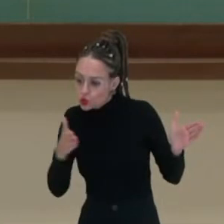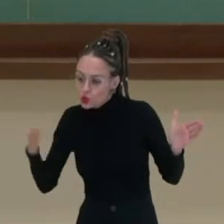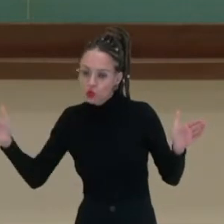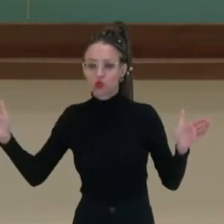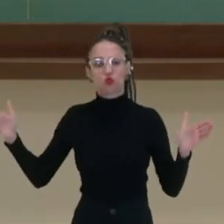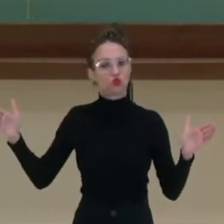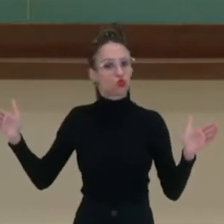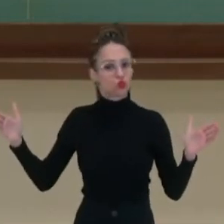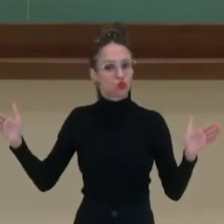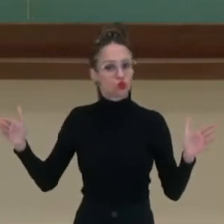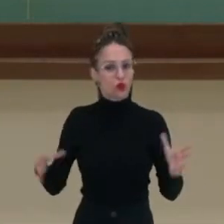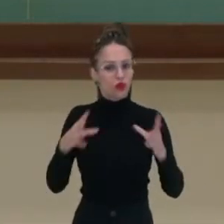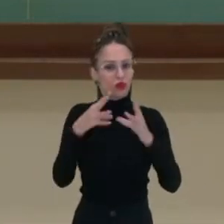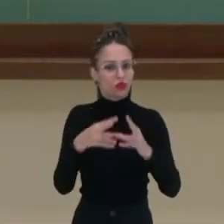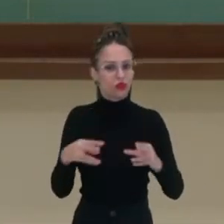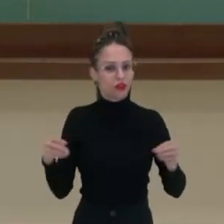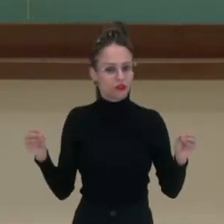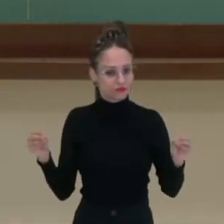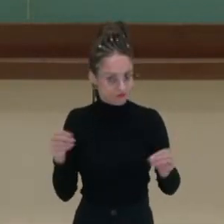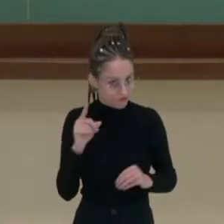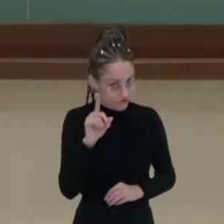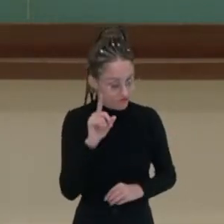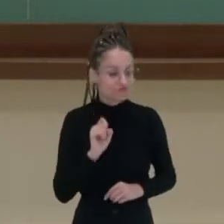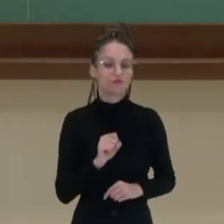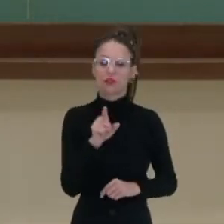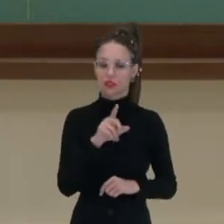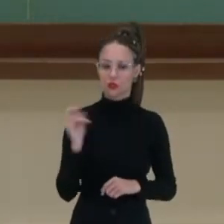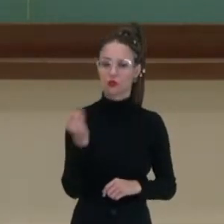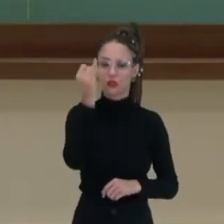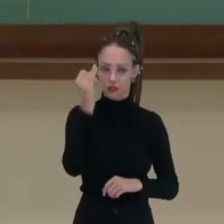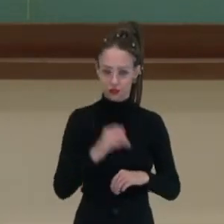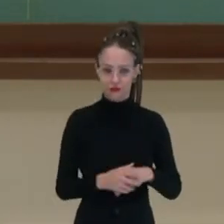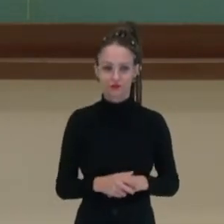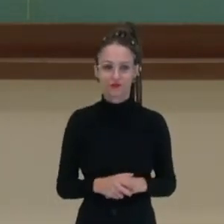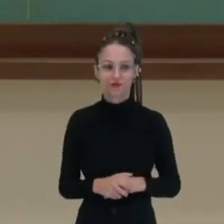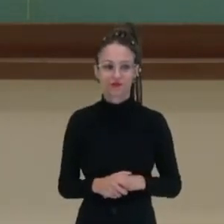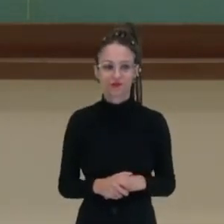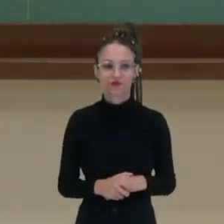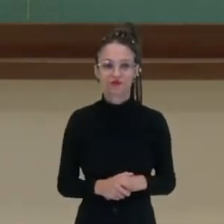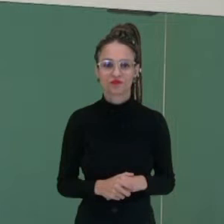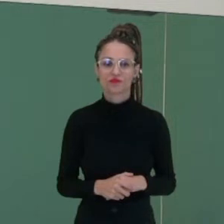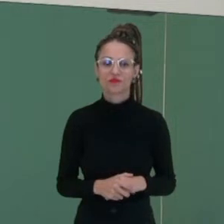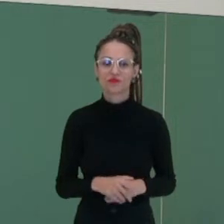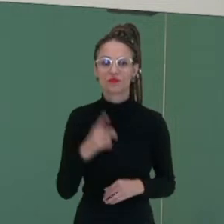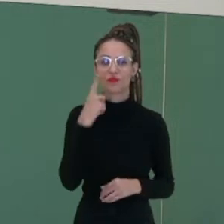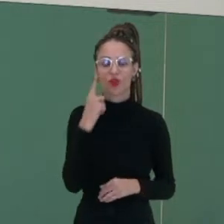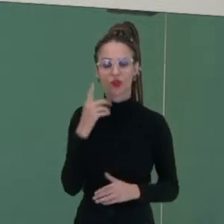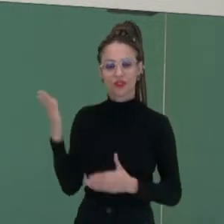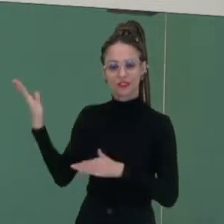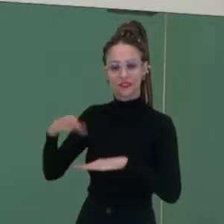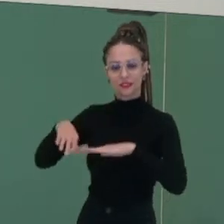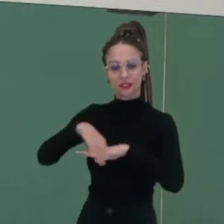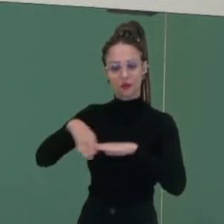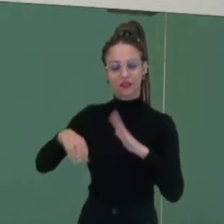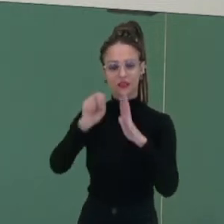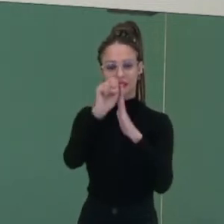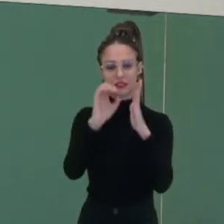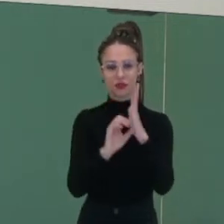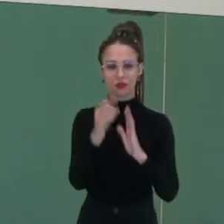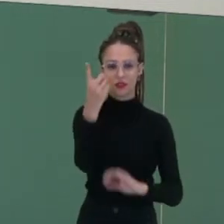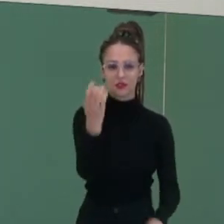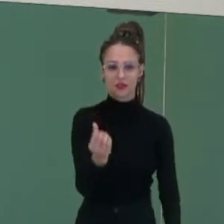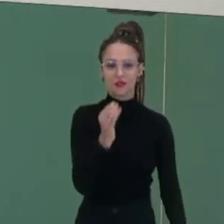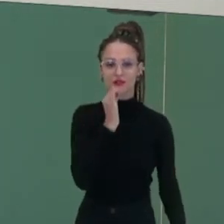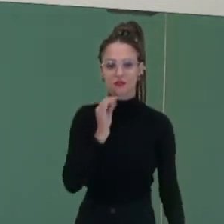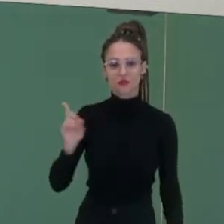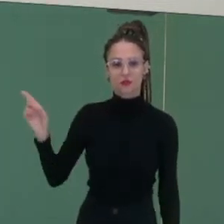ser perdida. Isso é muito importante, tá? Olha aí, ó, a sapataria do século XVI, é um